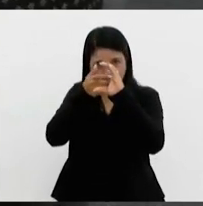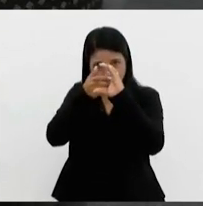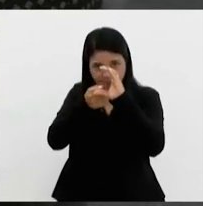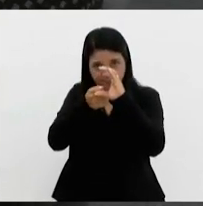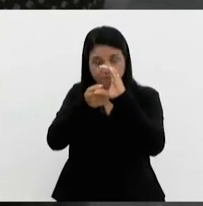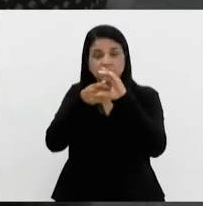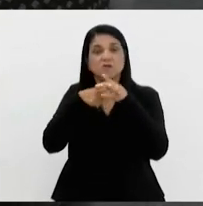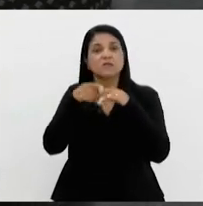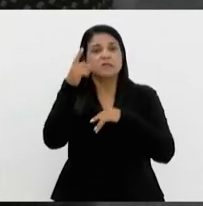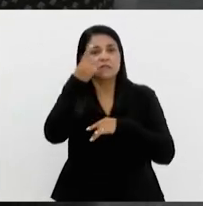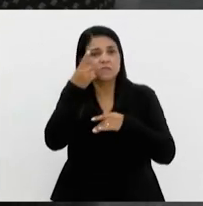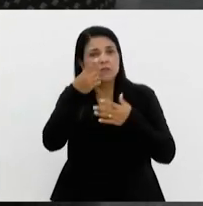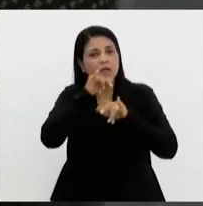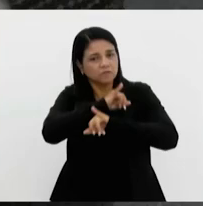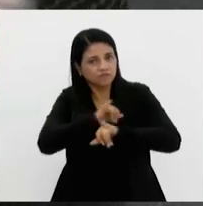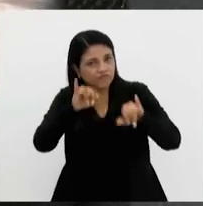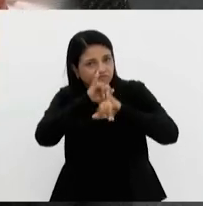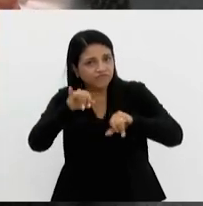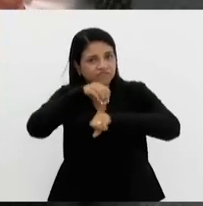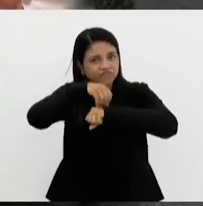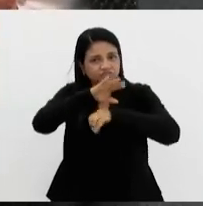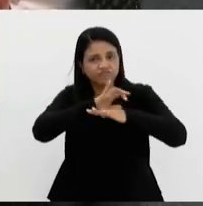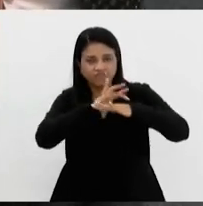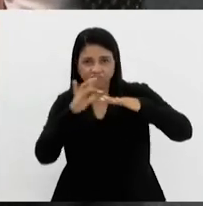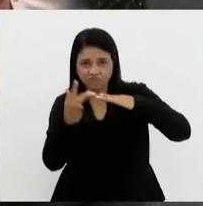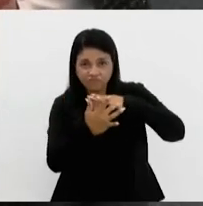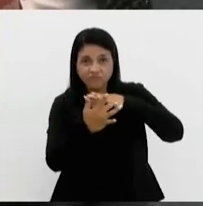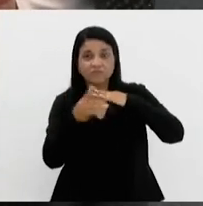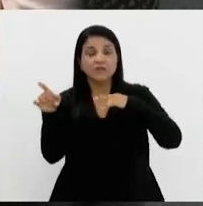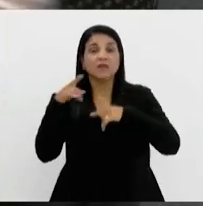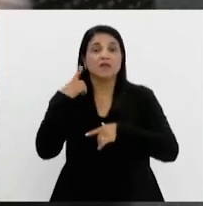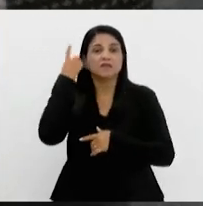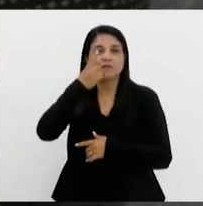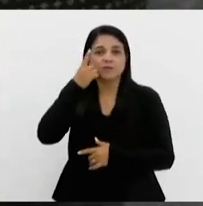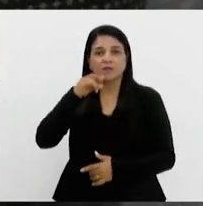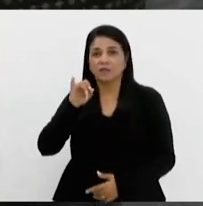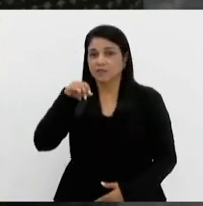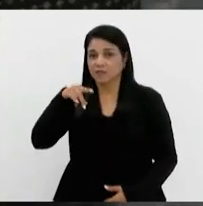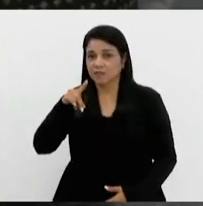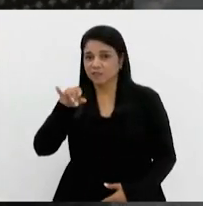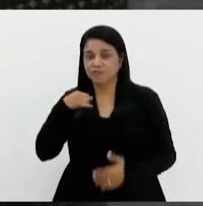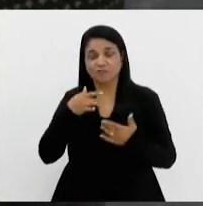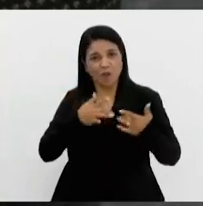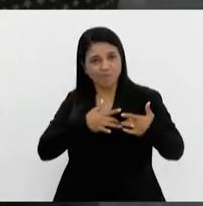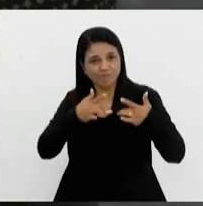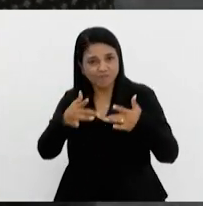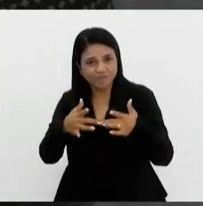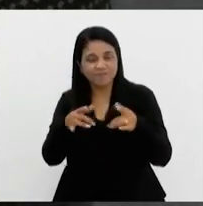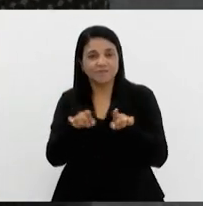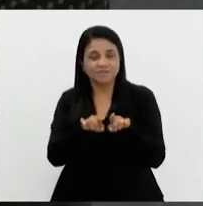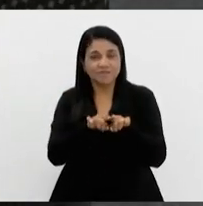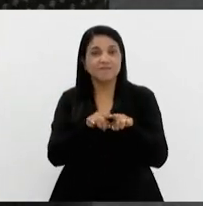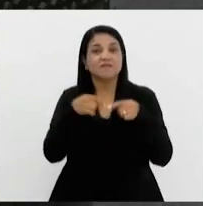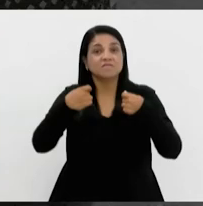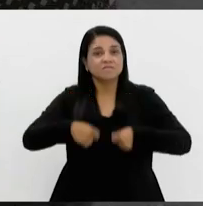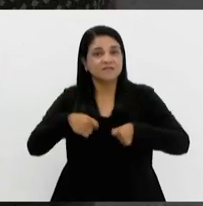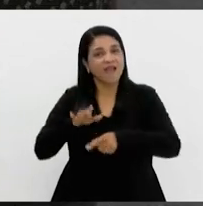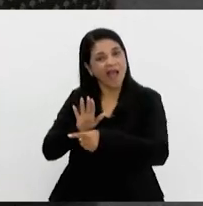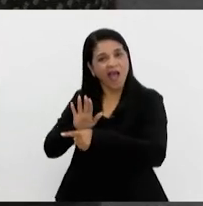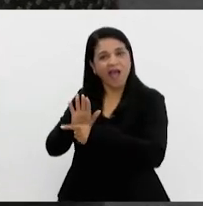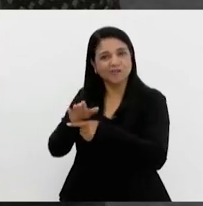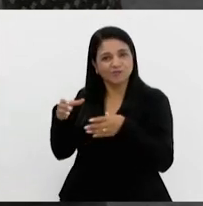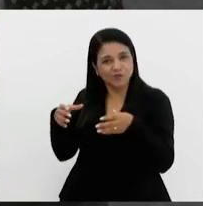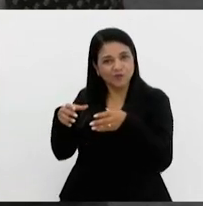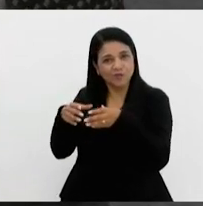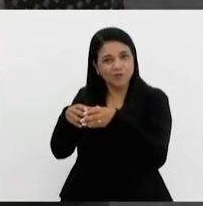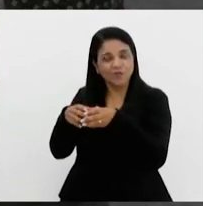quiser divulgar nas suas redes. Deputada Índia Armelau aqui já se demonstrou solícita. E é isso, precisamos ajudar essas